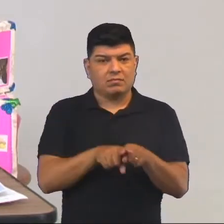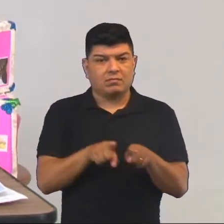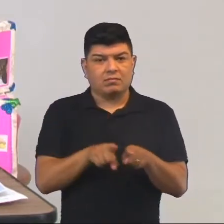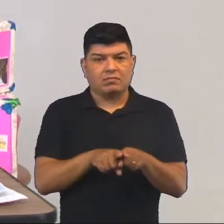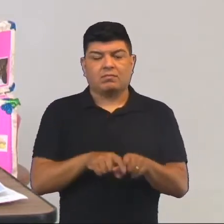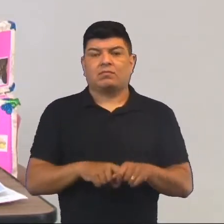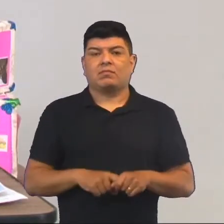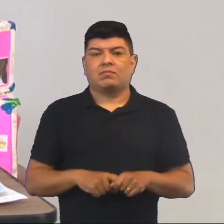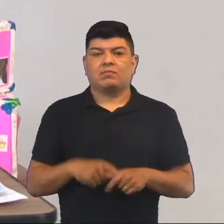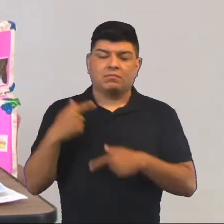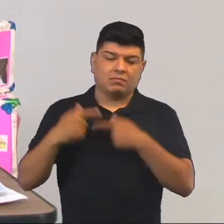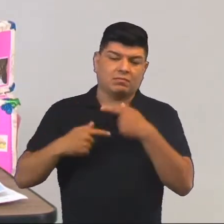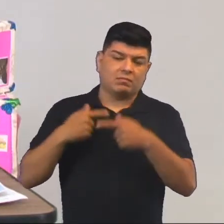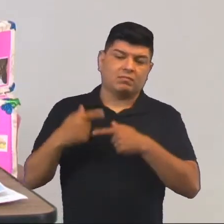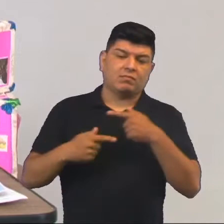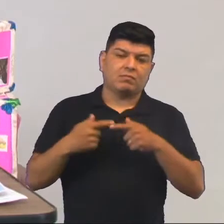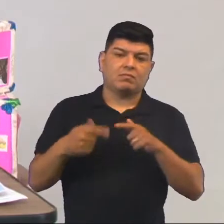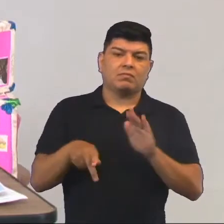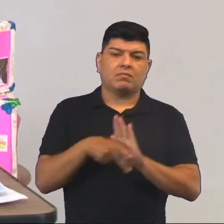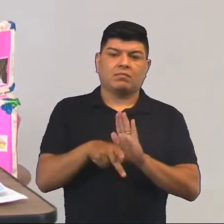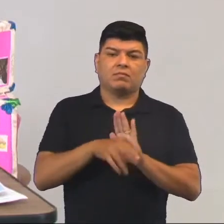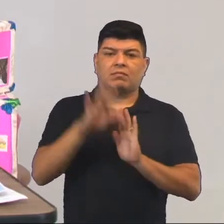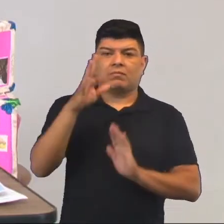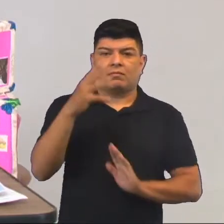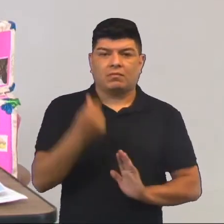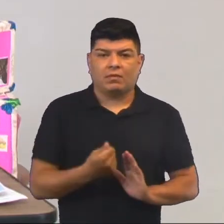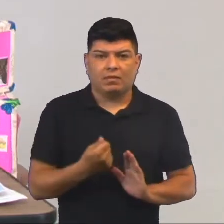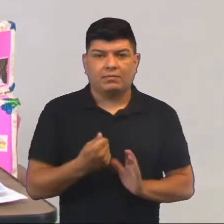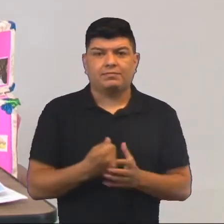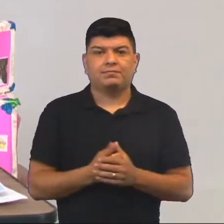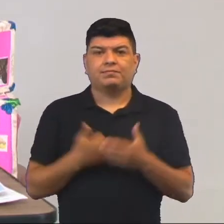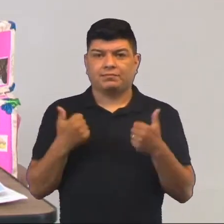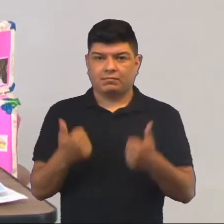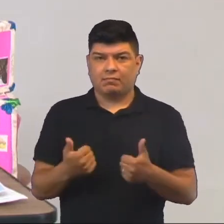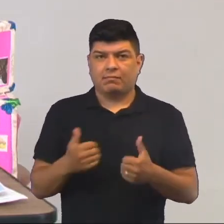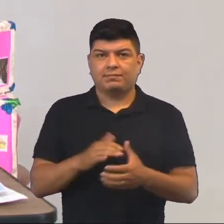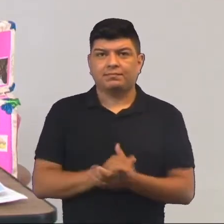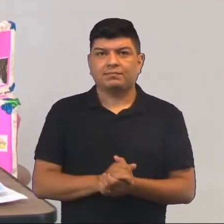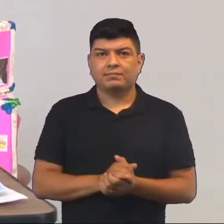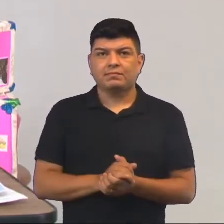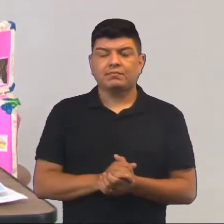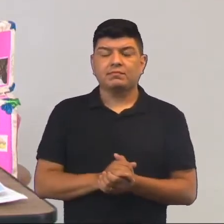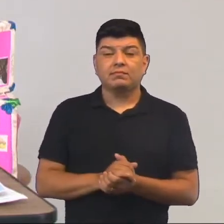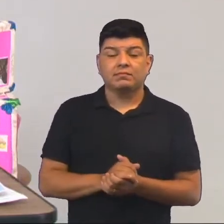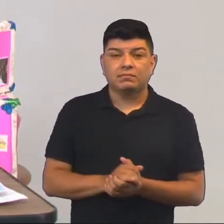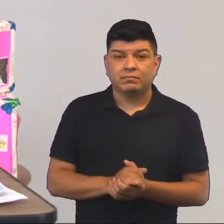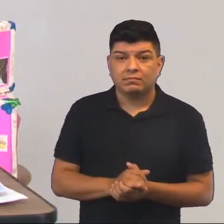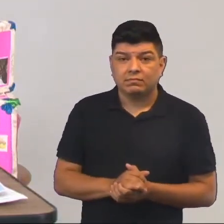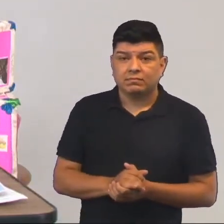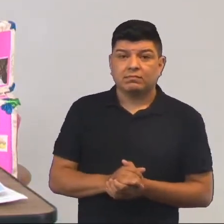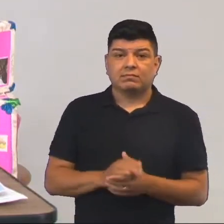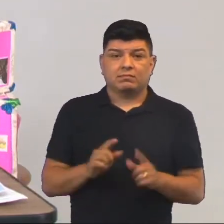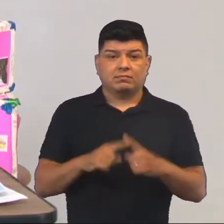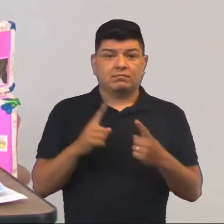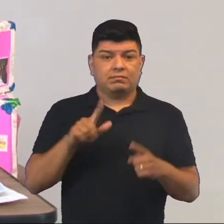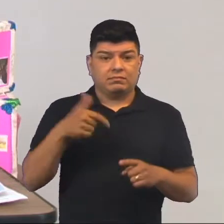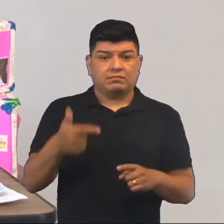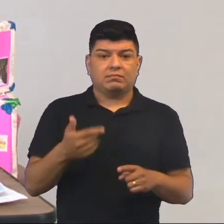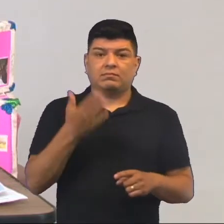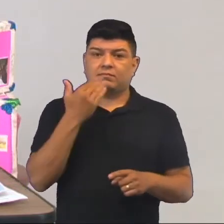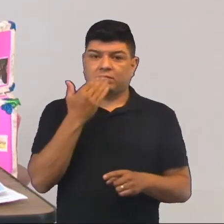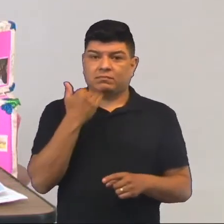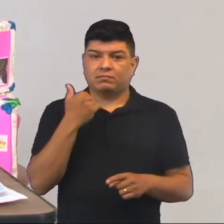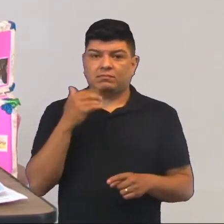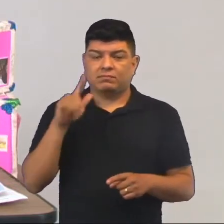mesmo? Herdamos, então, dos africanos. Muito bem. Mas será que tem outros alimentos também